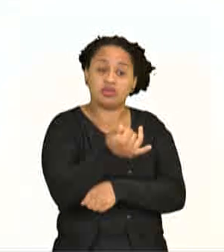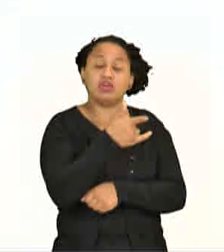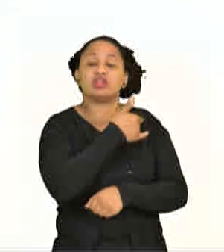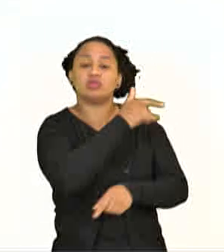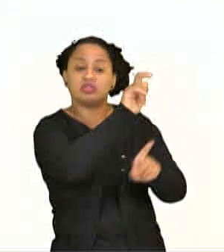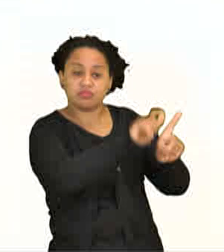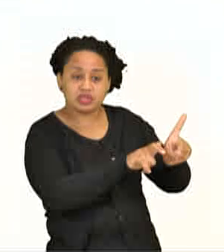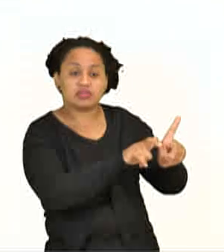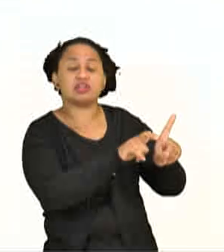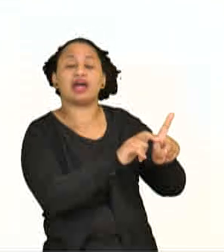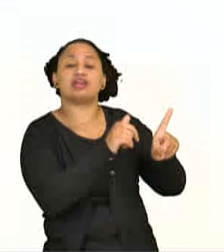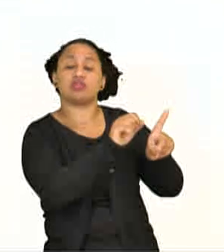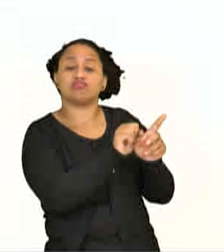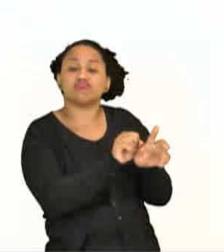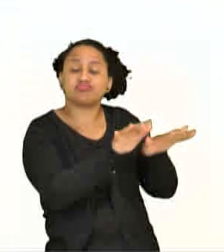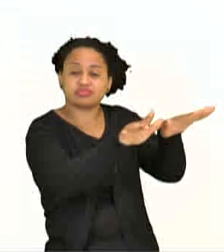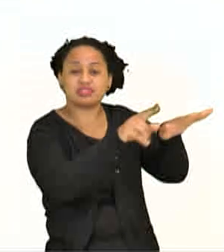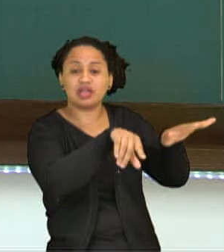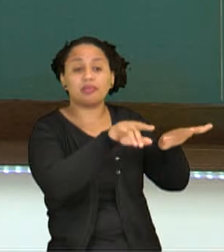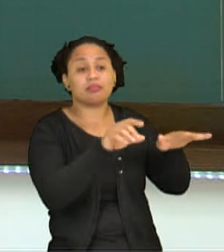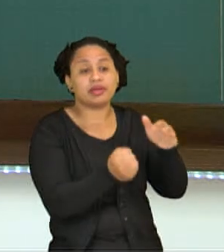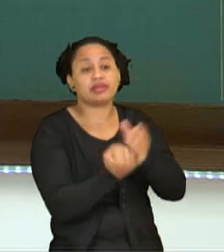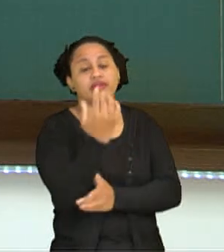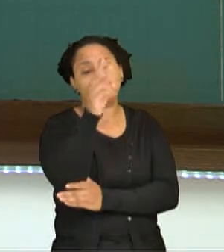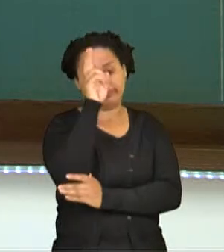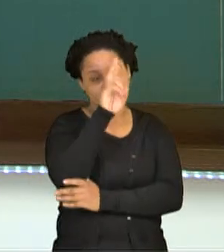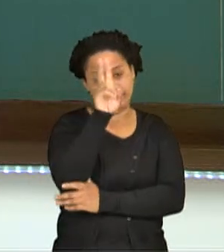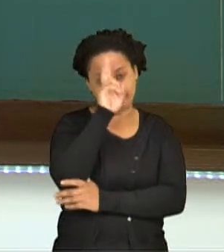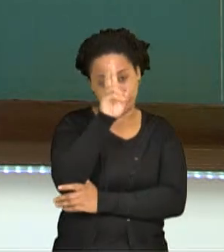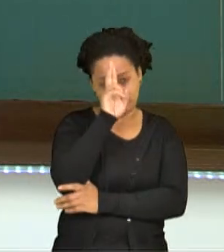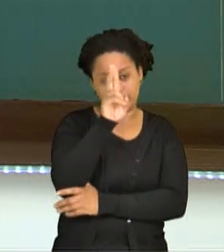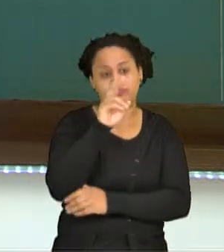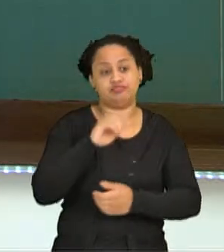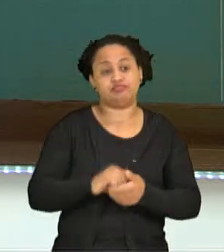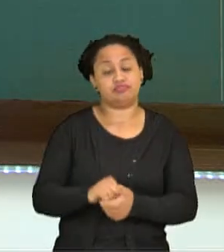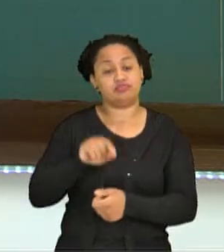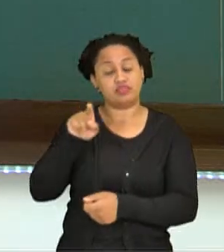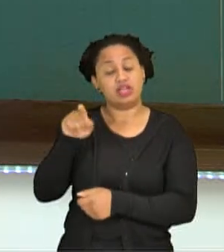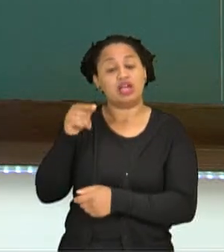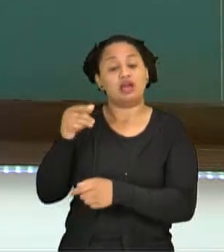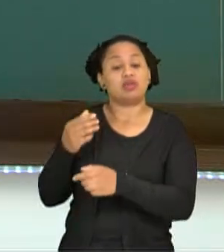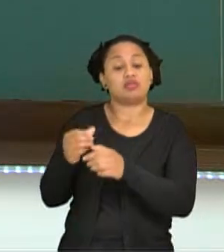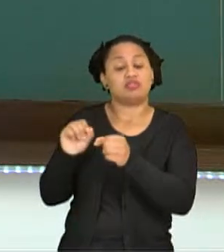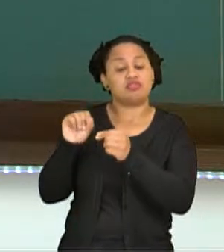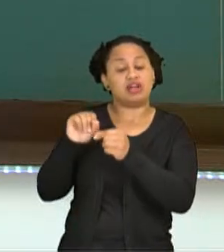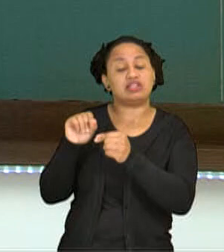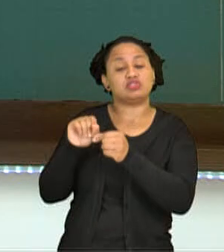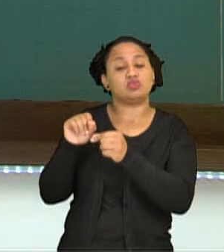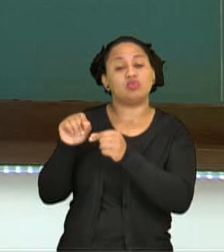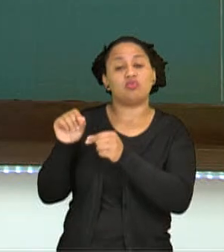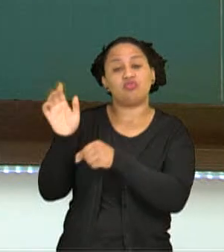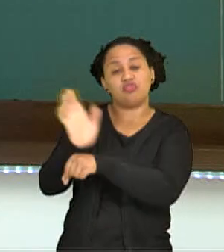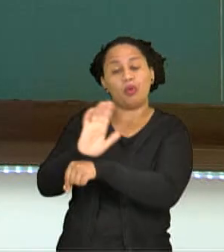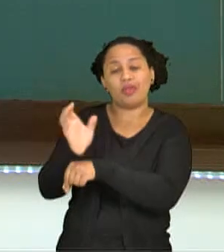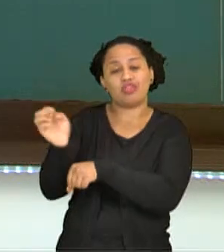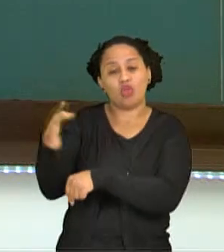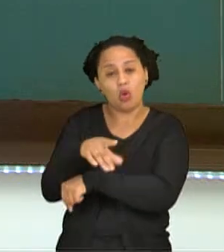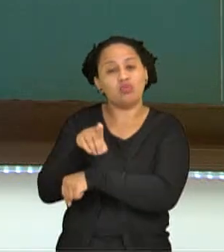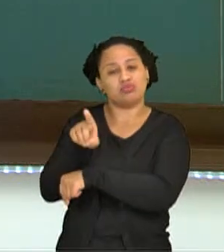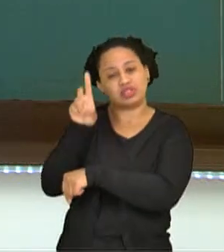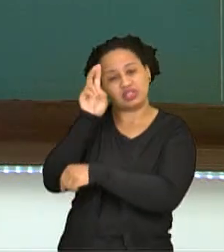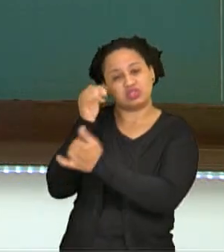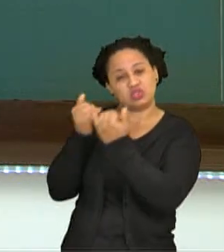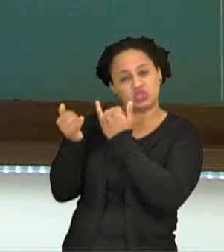para criar uma história. Então, reboot, quando ele faz uma nova versão do filme. Spin-off, quando ele aproveita um personagem que